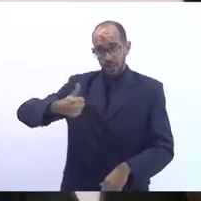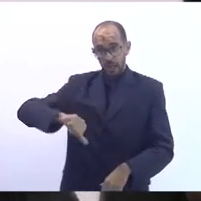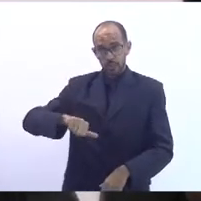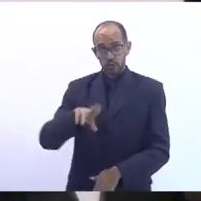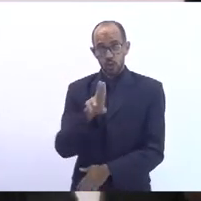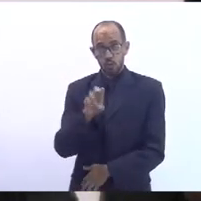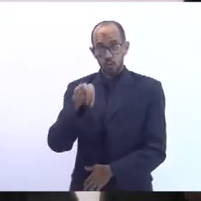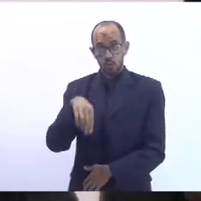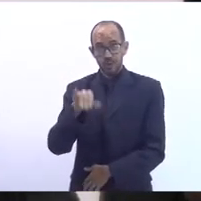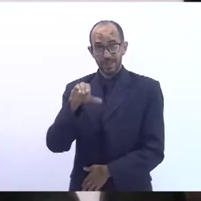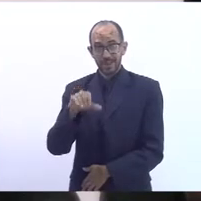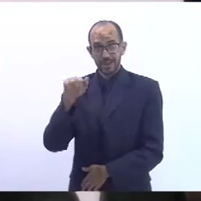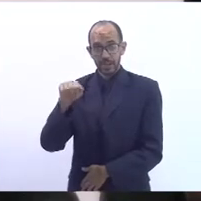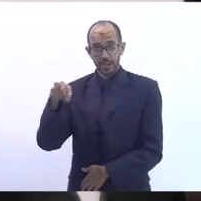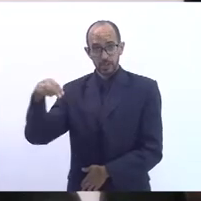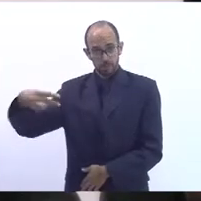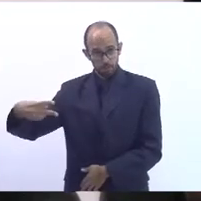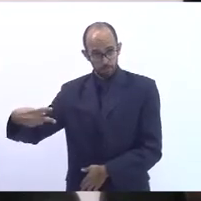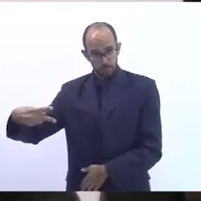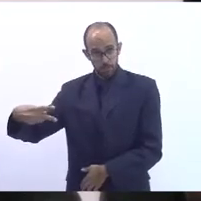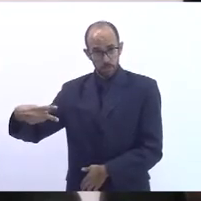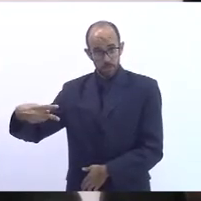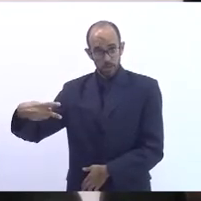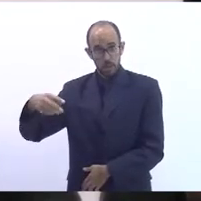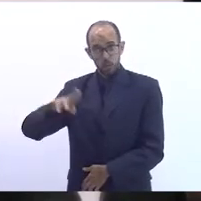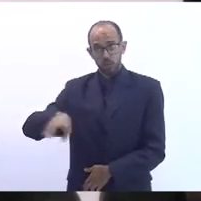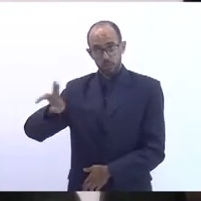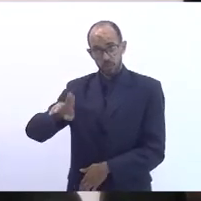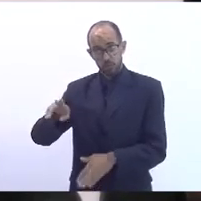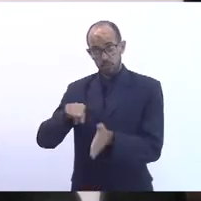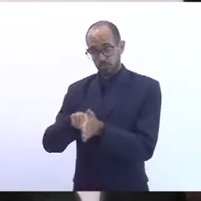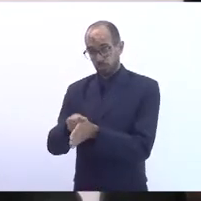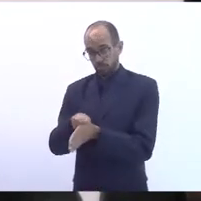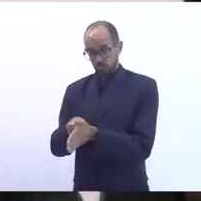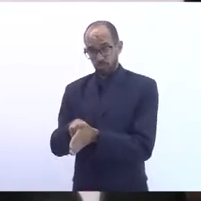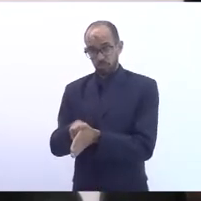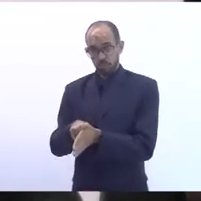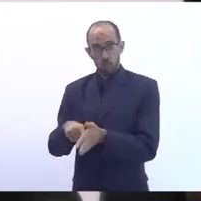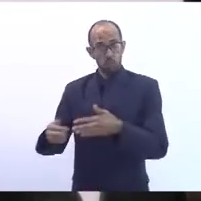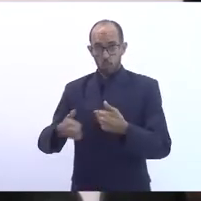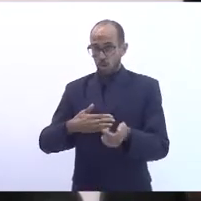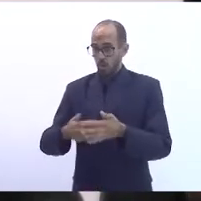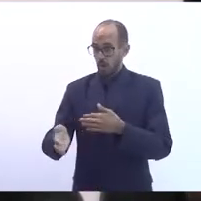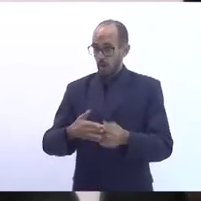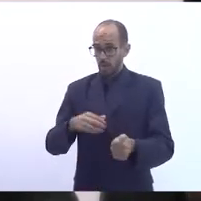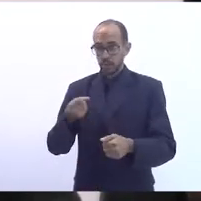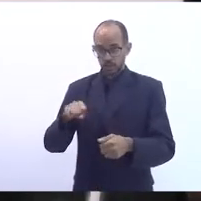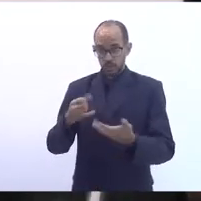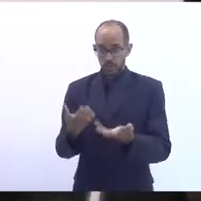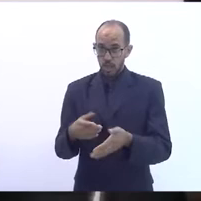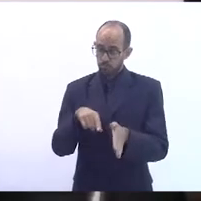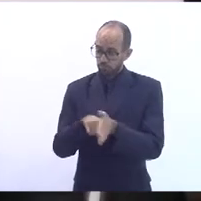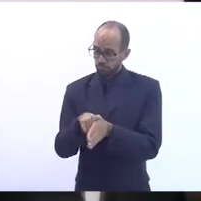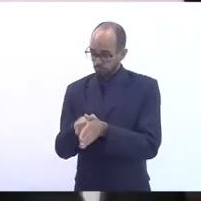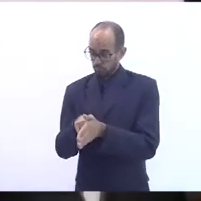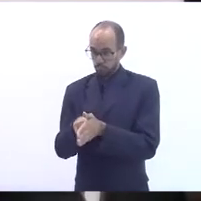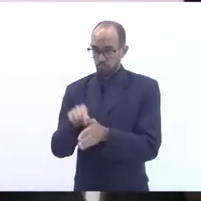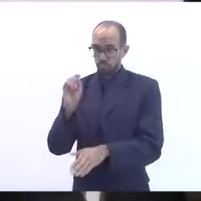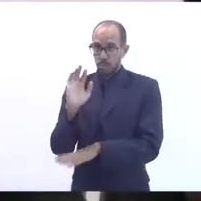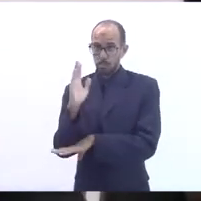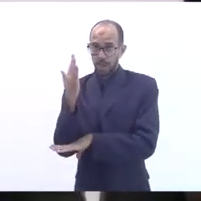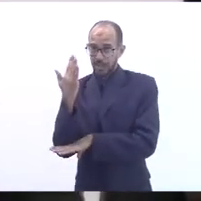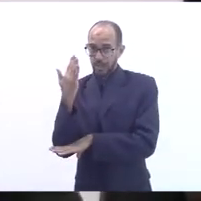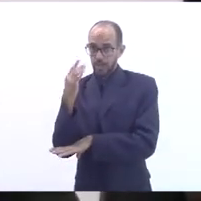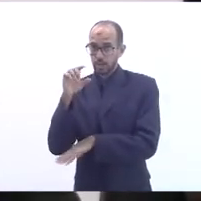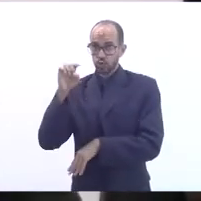gente abre as portas da associação para universidades pesquisar hoje se pesquisador que vai fazer pesquisa com planta a única possibilidade de